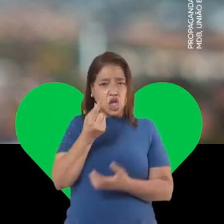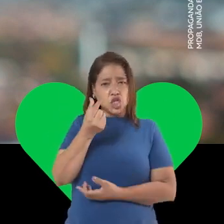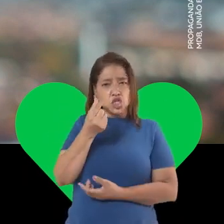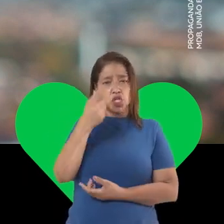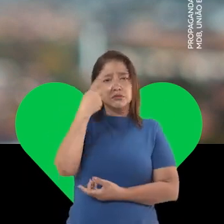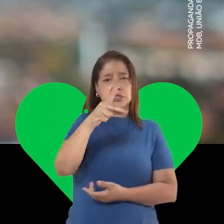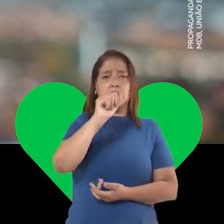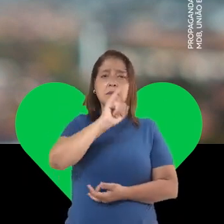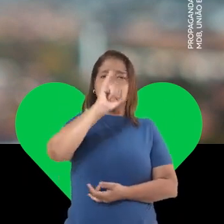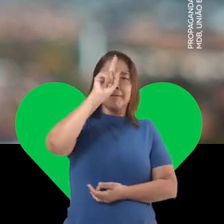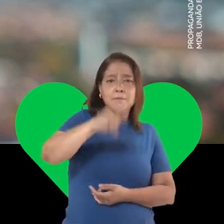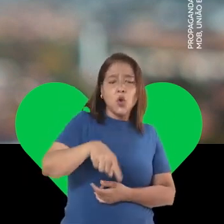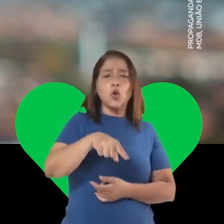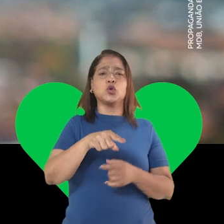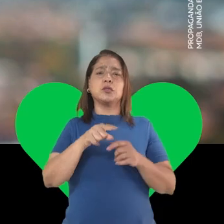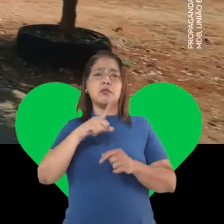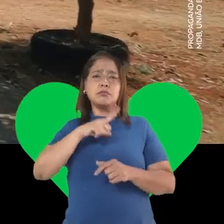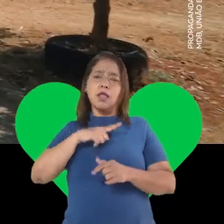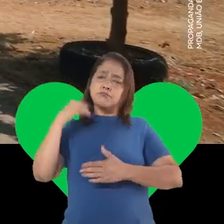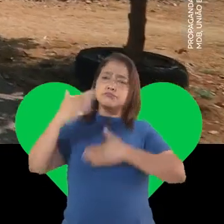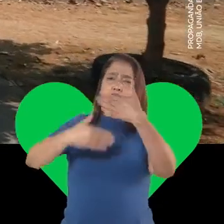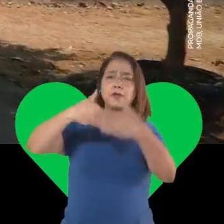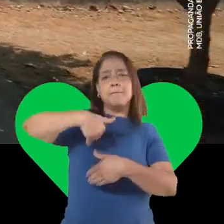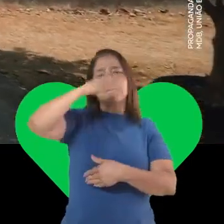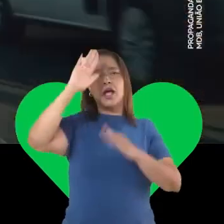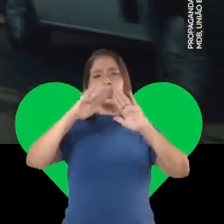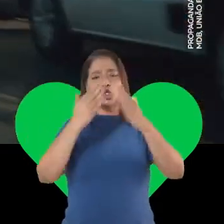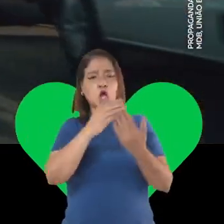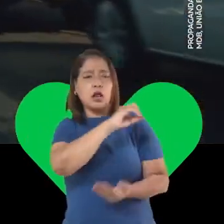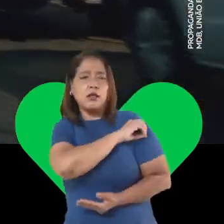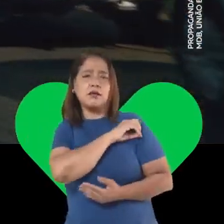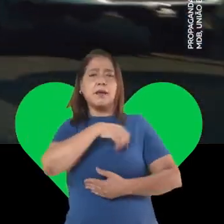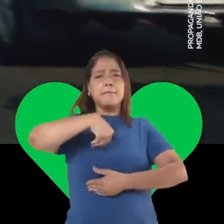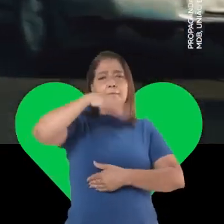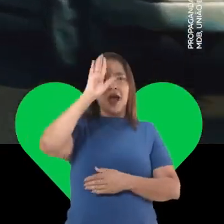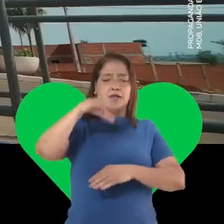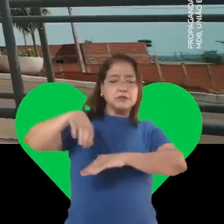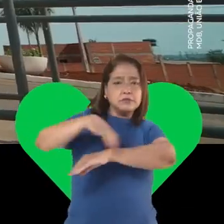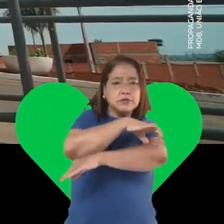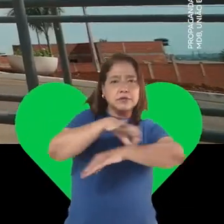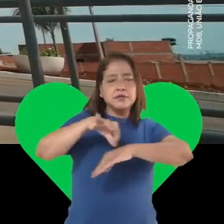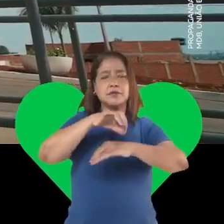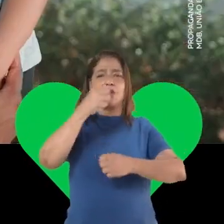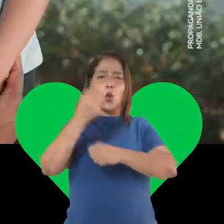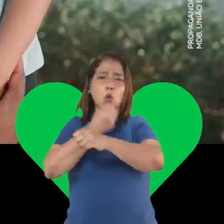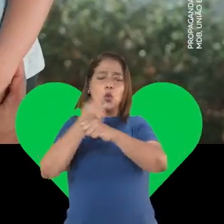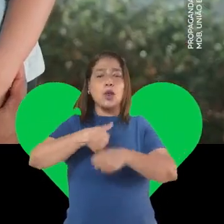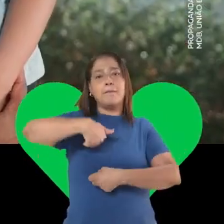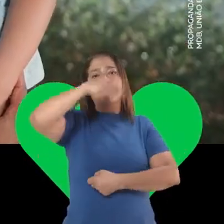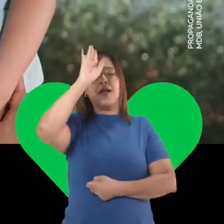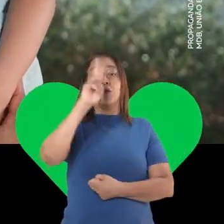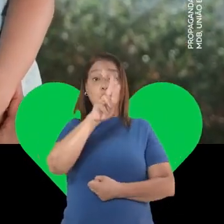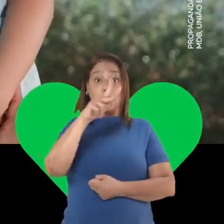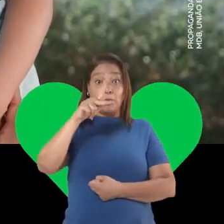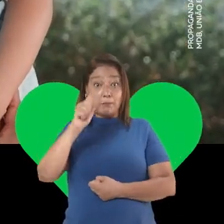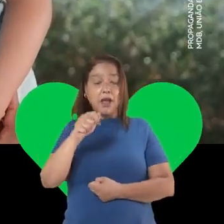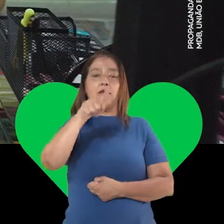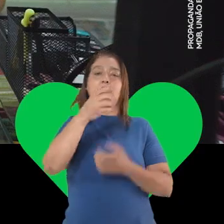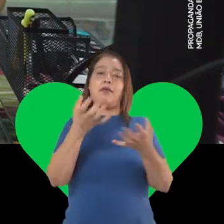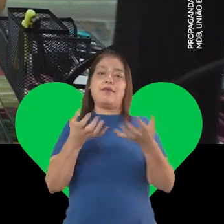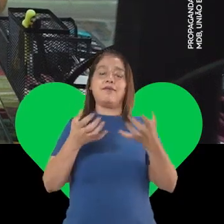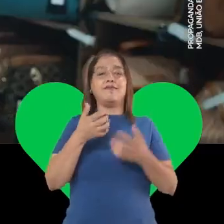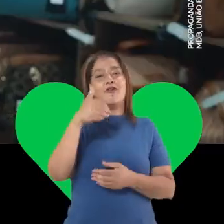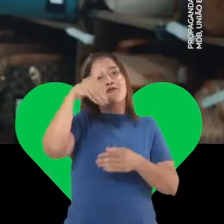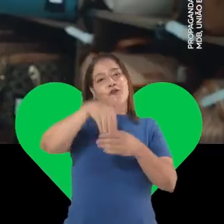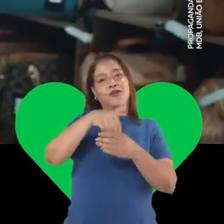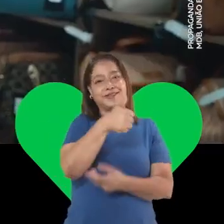seu dinheiro dos seus impostos se transformando em mais CMEIs, mais asfalto, mais UPAs, então você quer o 15.